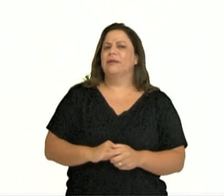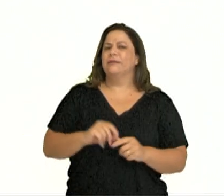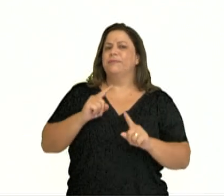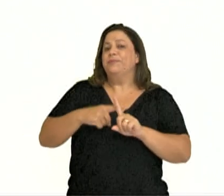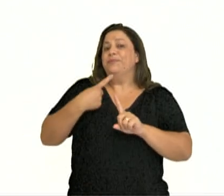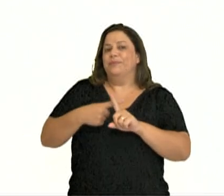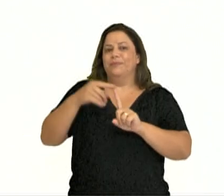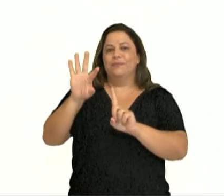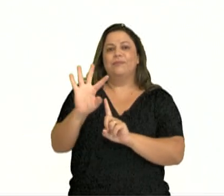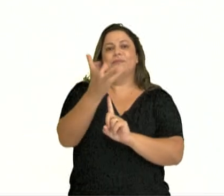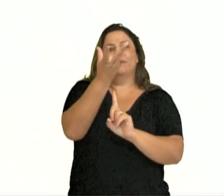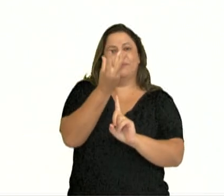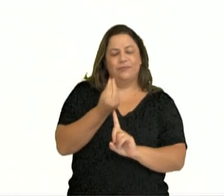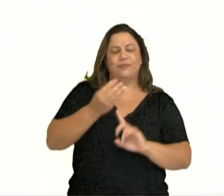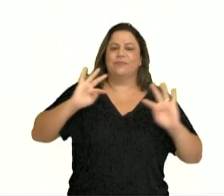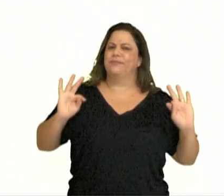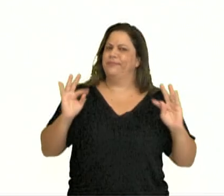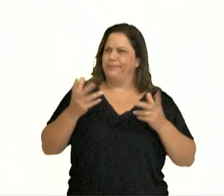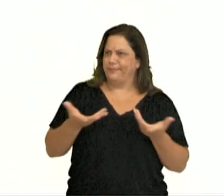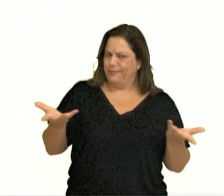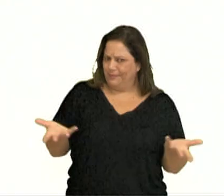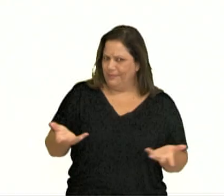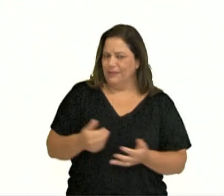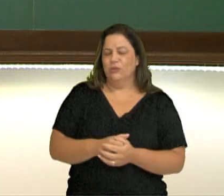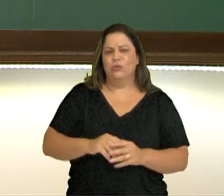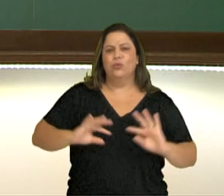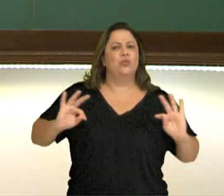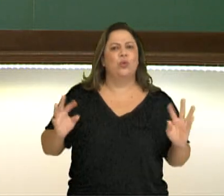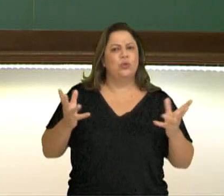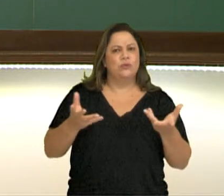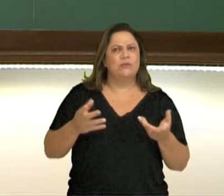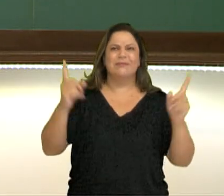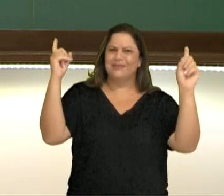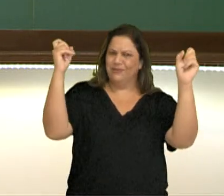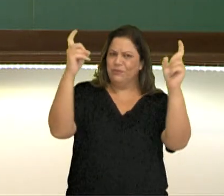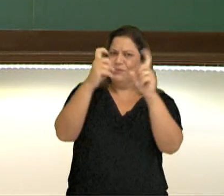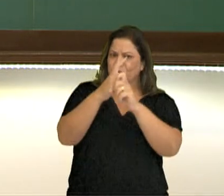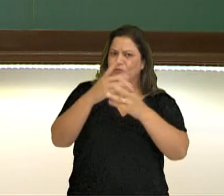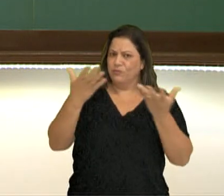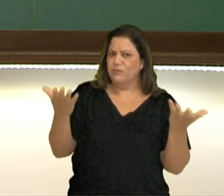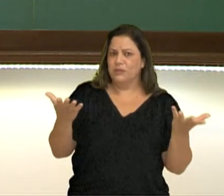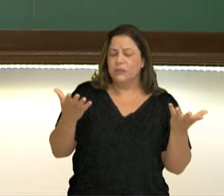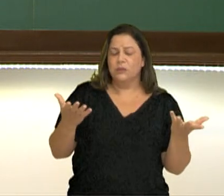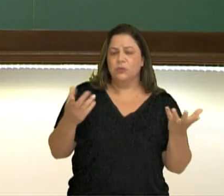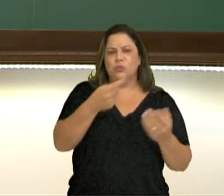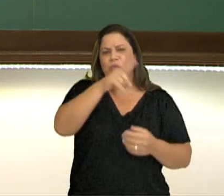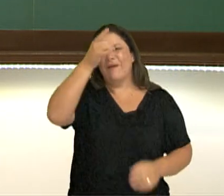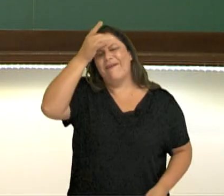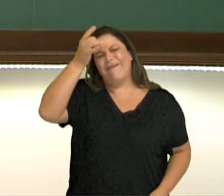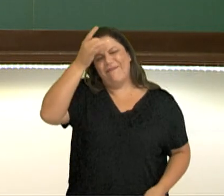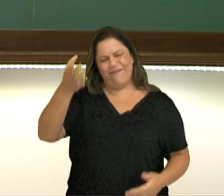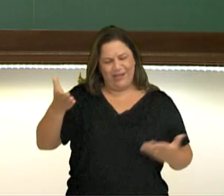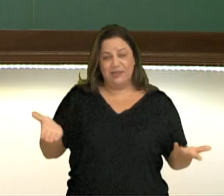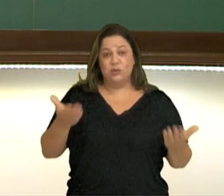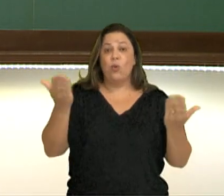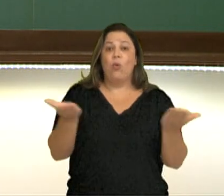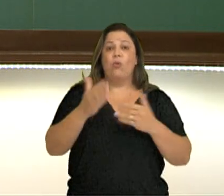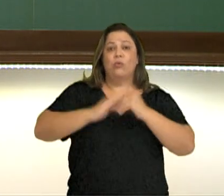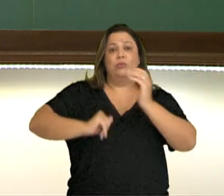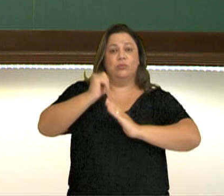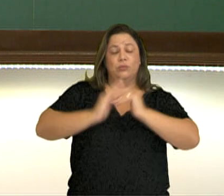teve dificuldade de garantir o seu espaço como profissão. Embora hoje nós tenhamos muitos